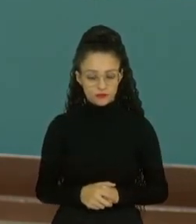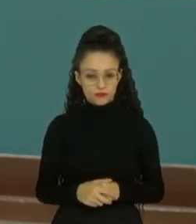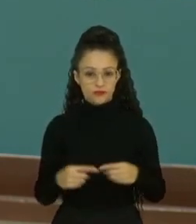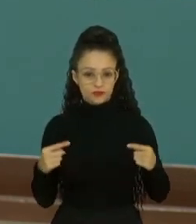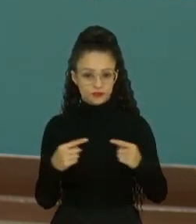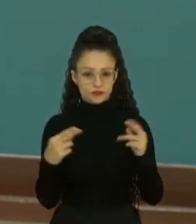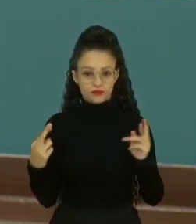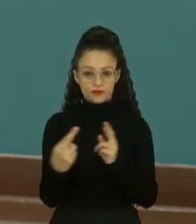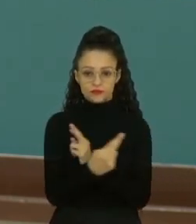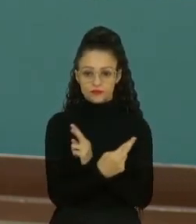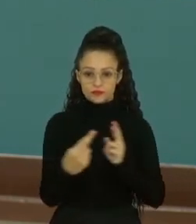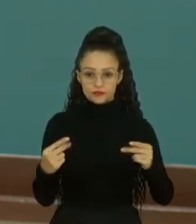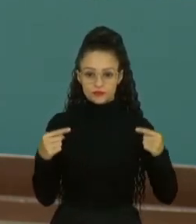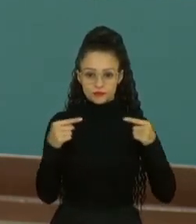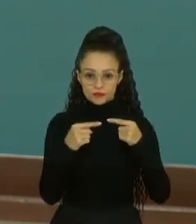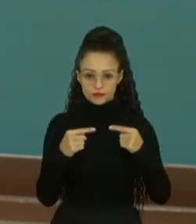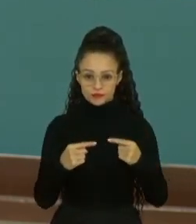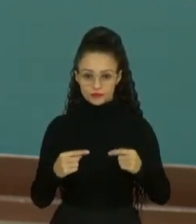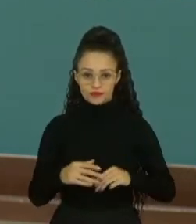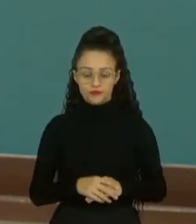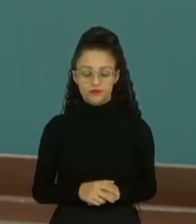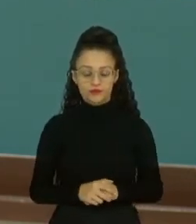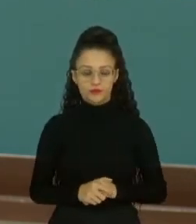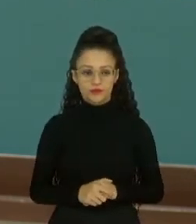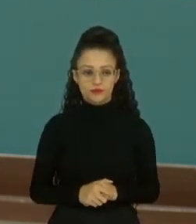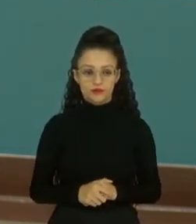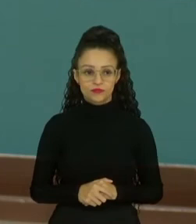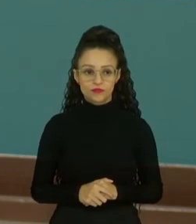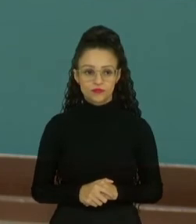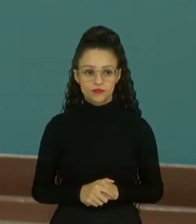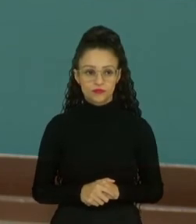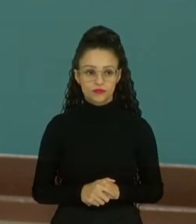essa relação de concordância. Perfeito?